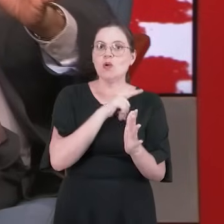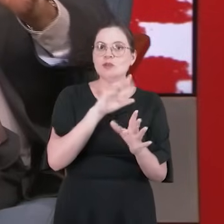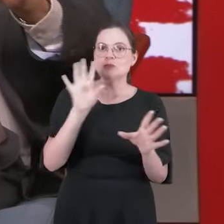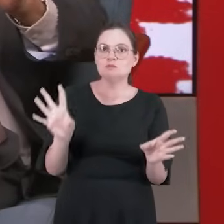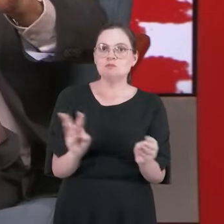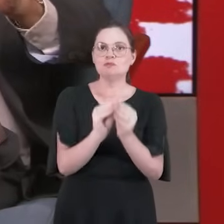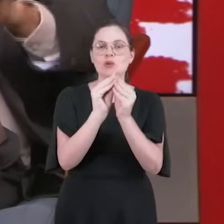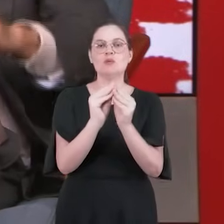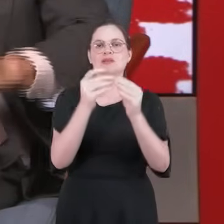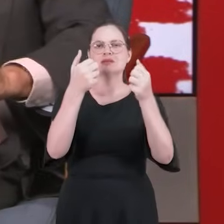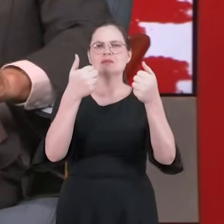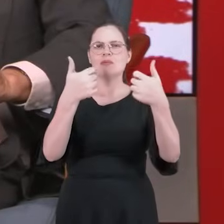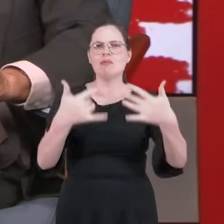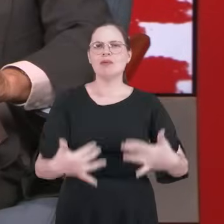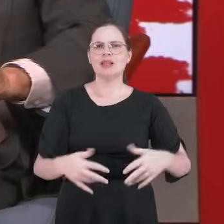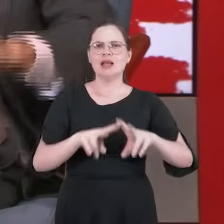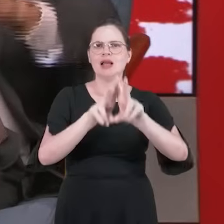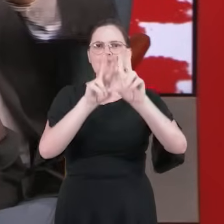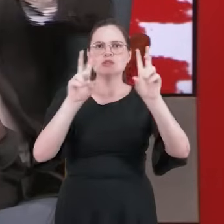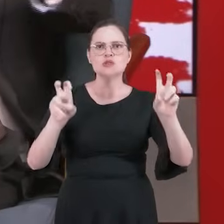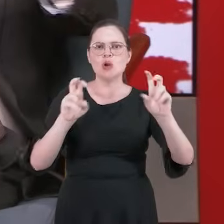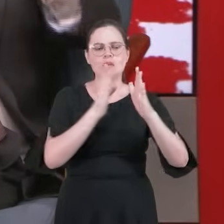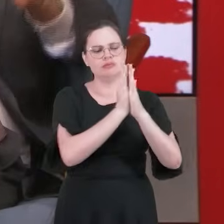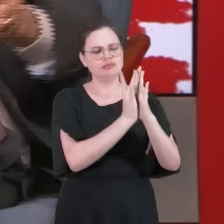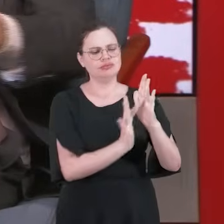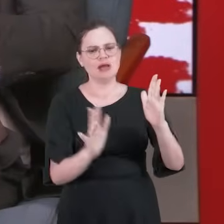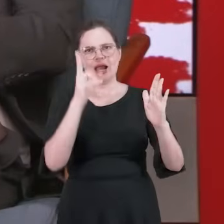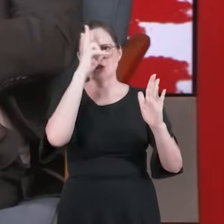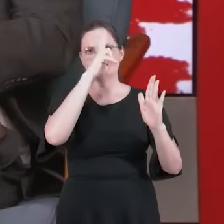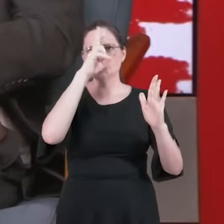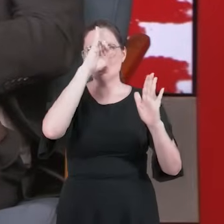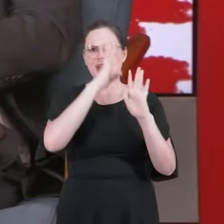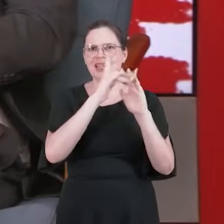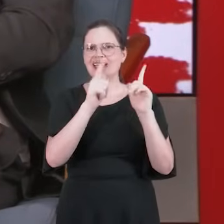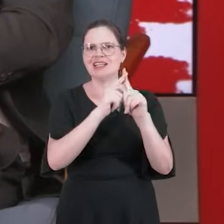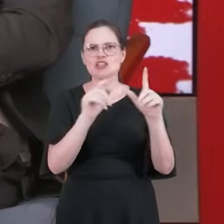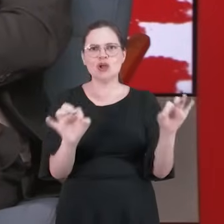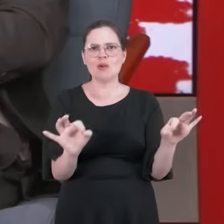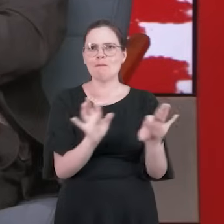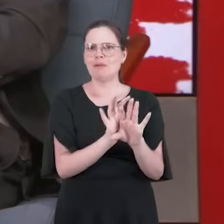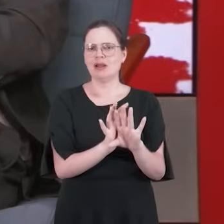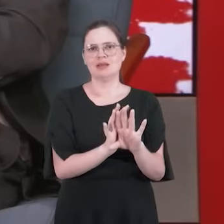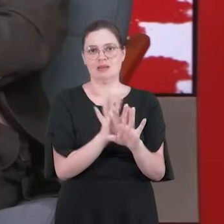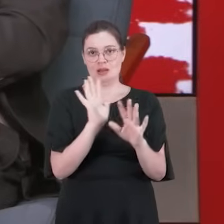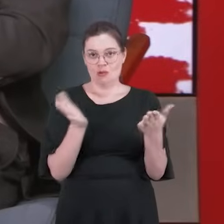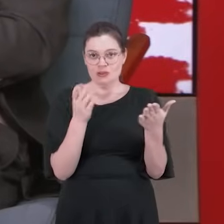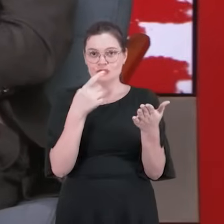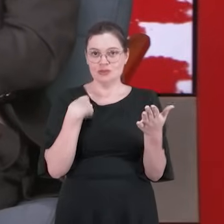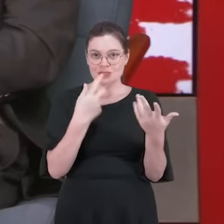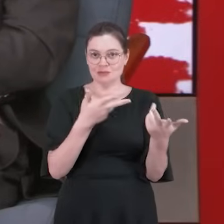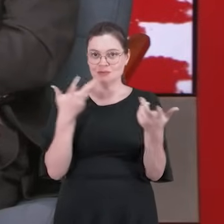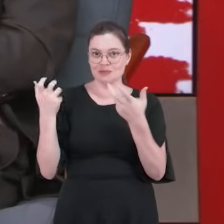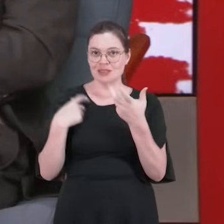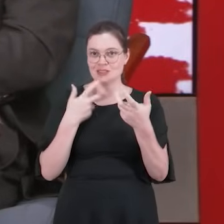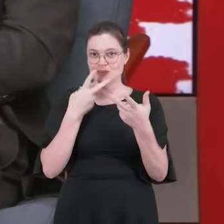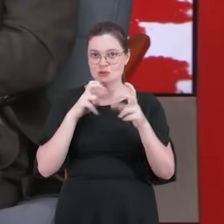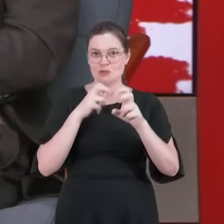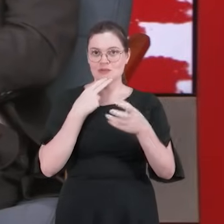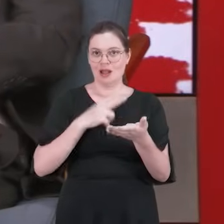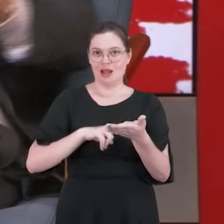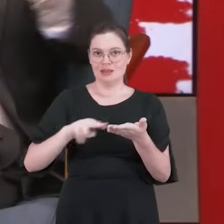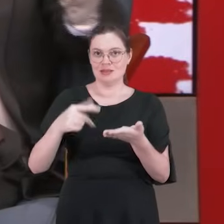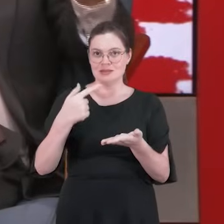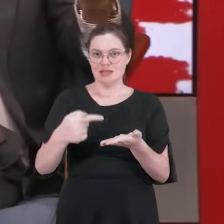que é a festa de casamento, toda a história da igreja. Aquilo que você vê hoje quando nós falamos nas 7